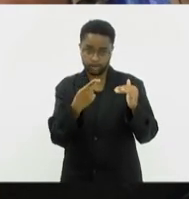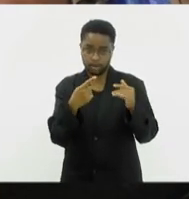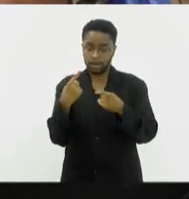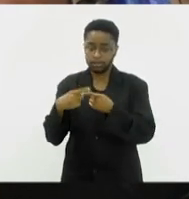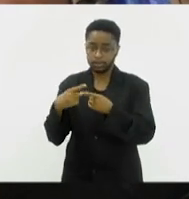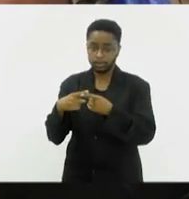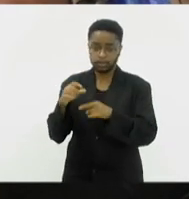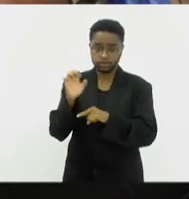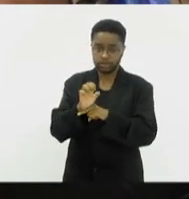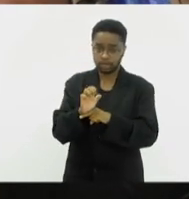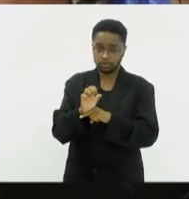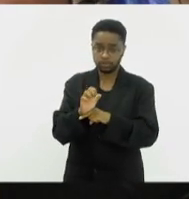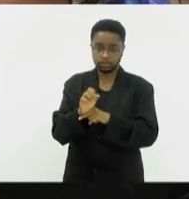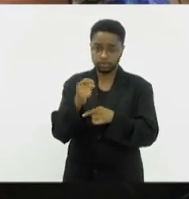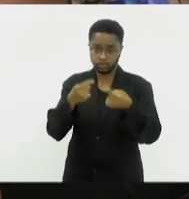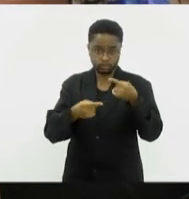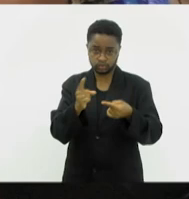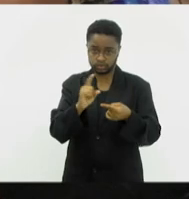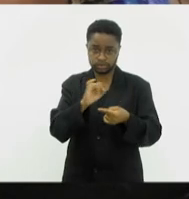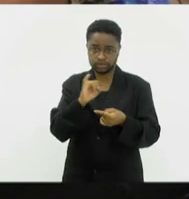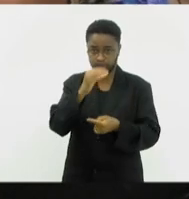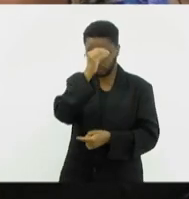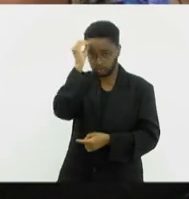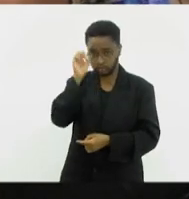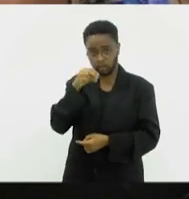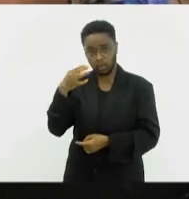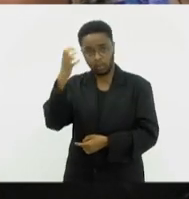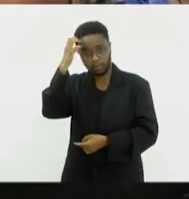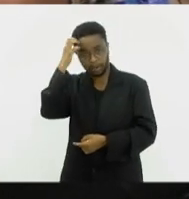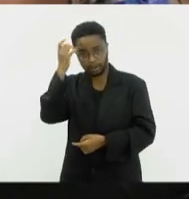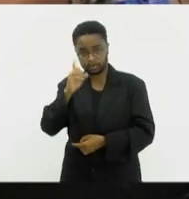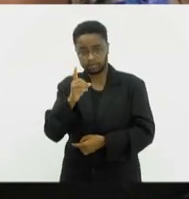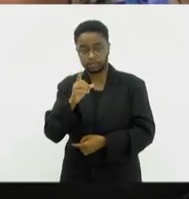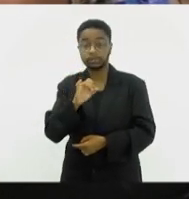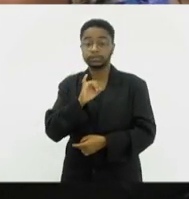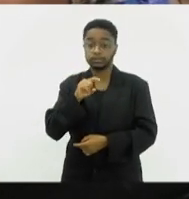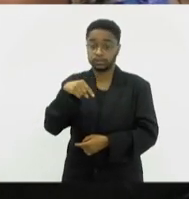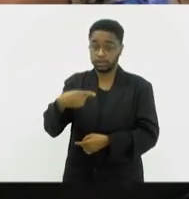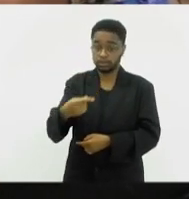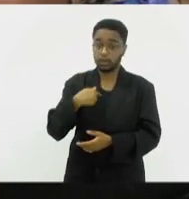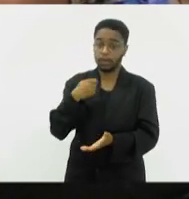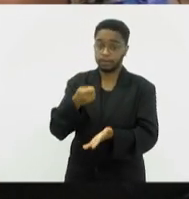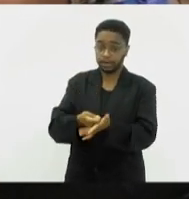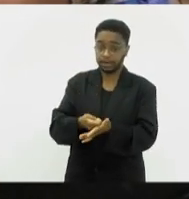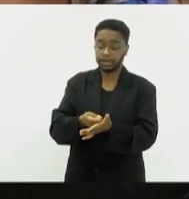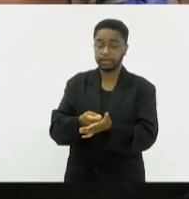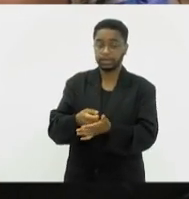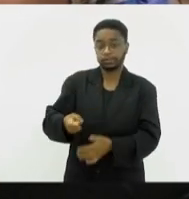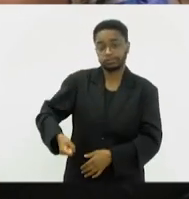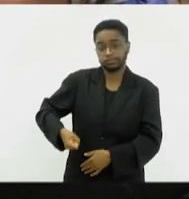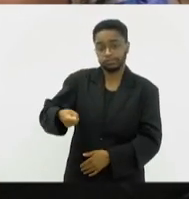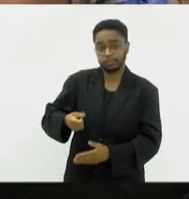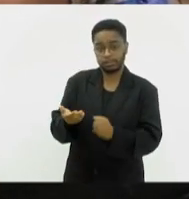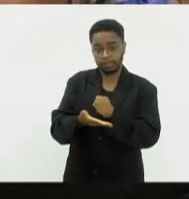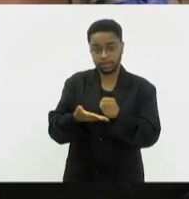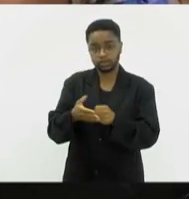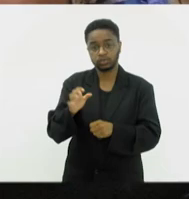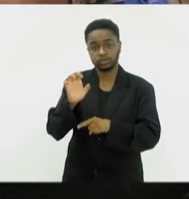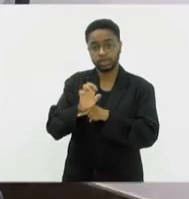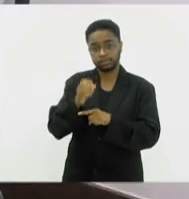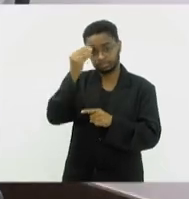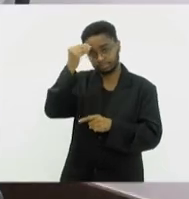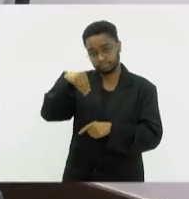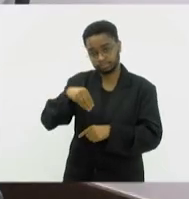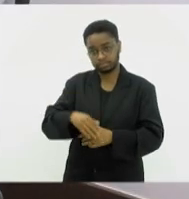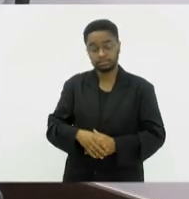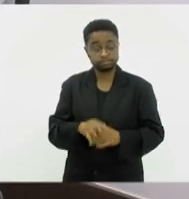enfrentou se o senhor é inocente ou culpado nesse caso. Sim, aí o que acontece? Depois que eu paguei as cestas básicas, o Estado desistiu da ação. É exatamente o